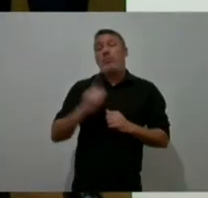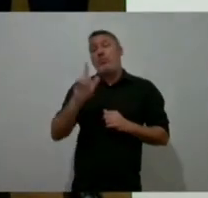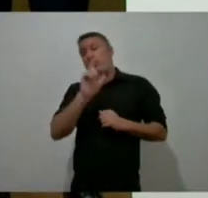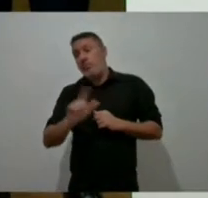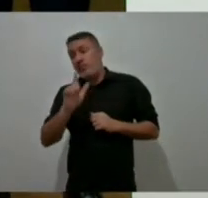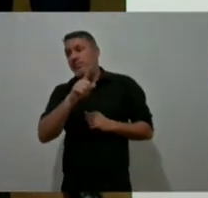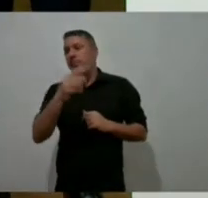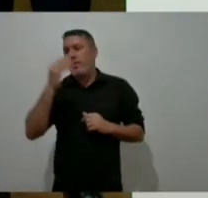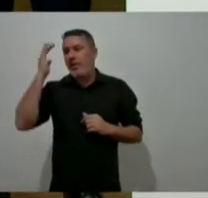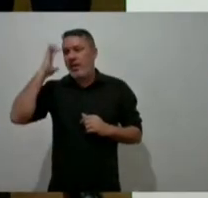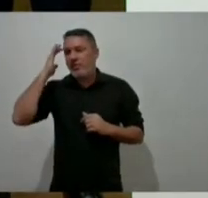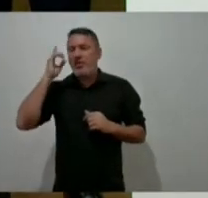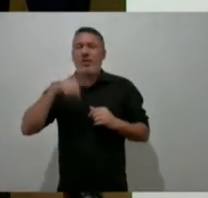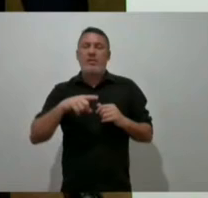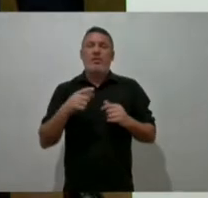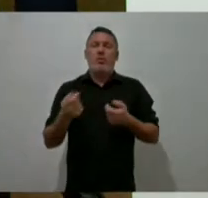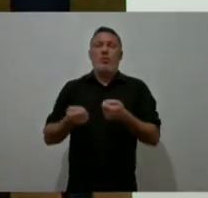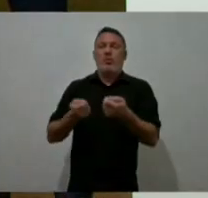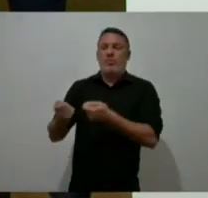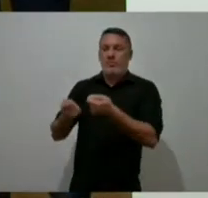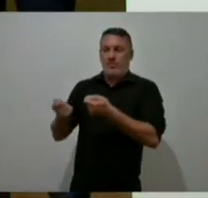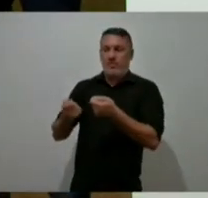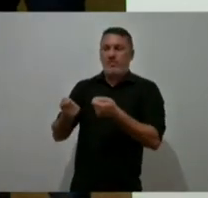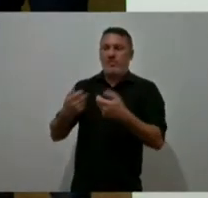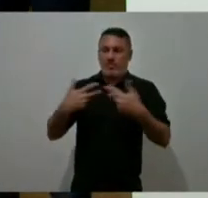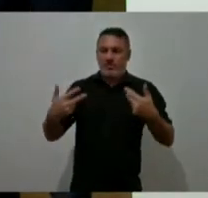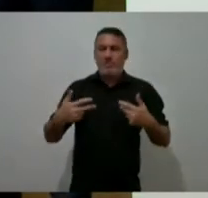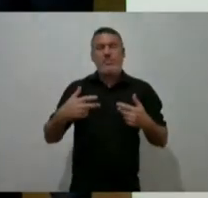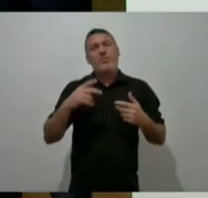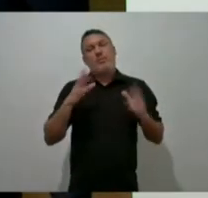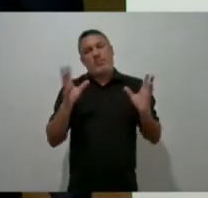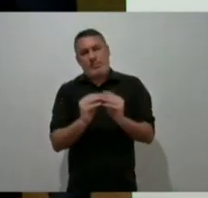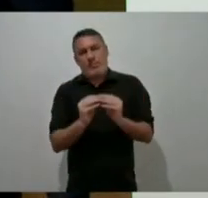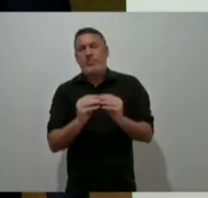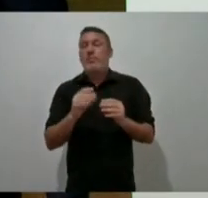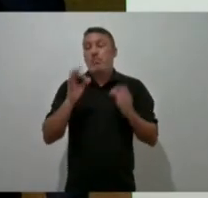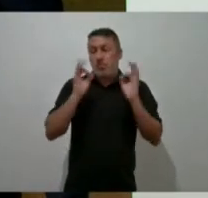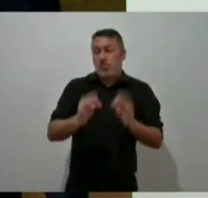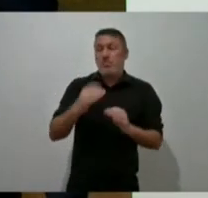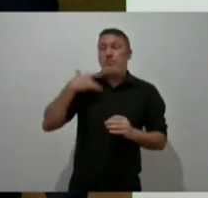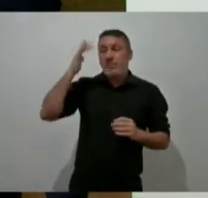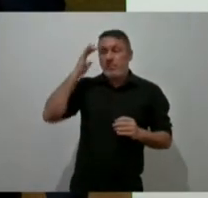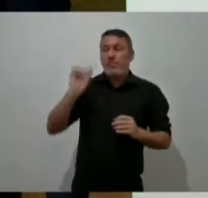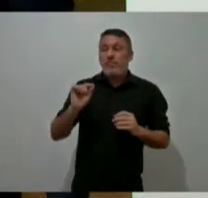eu acho que vai um pouco além disso, né? É você, de fato,